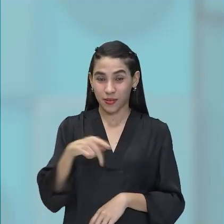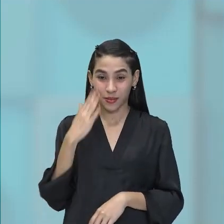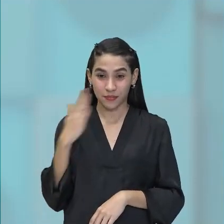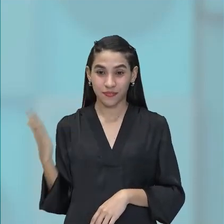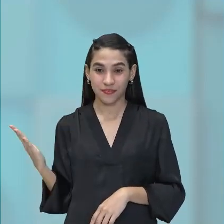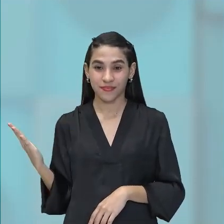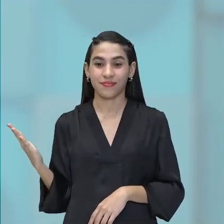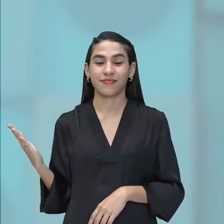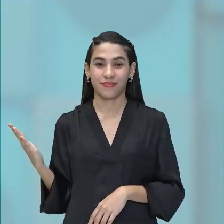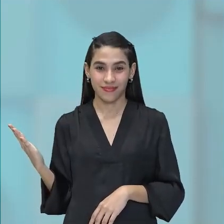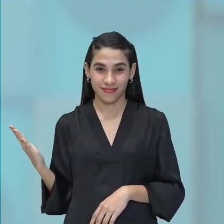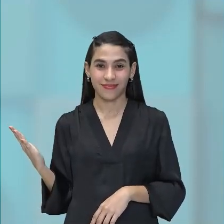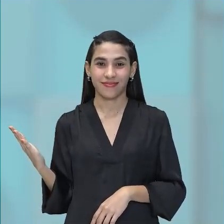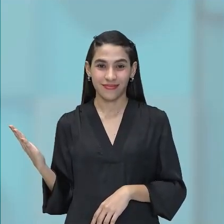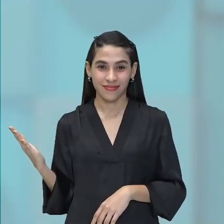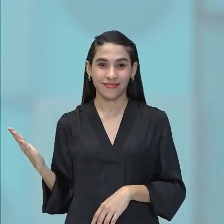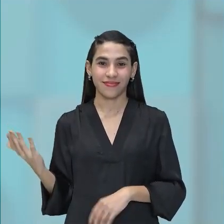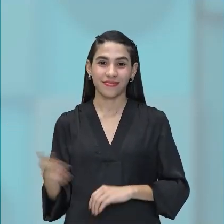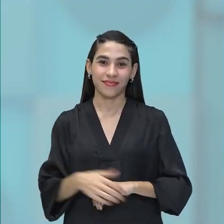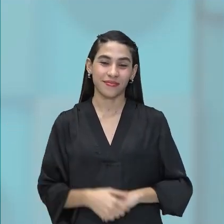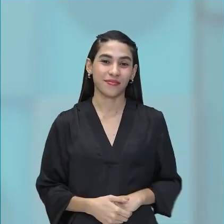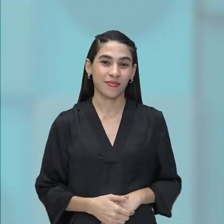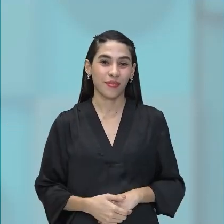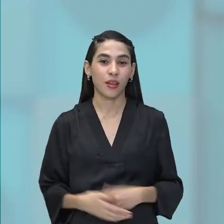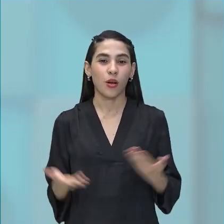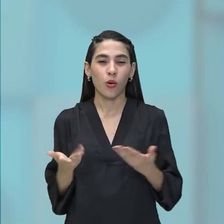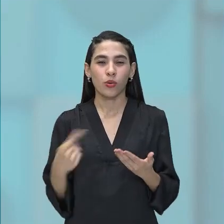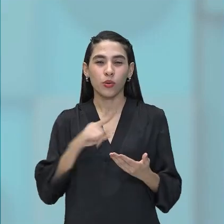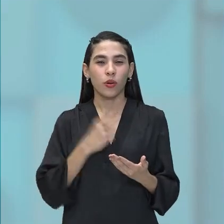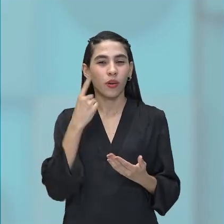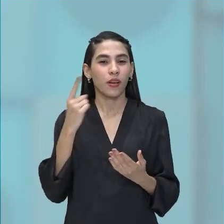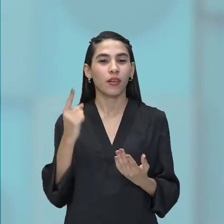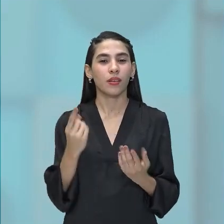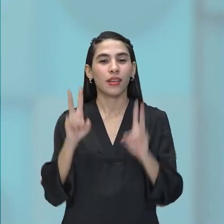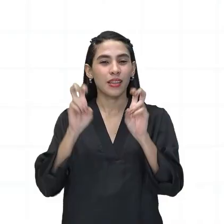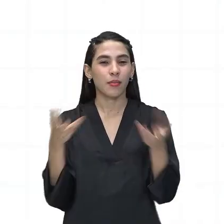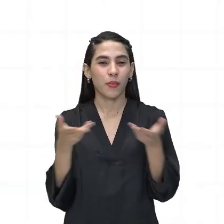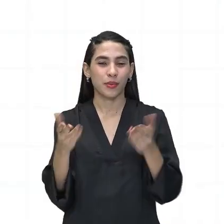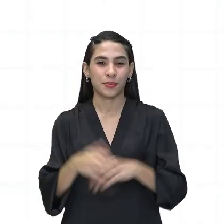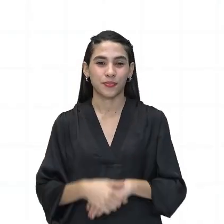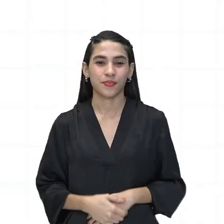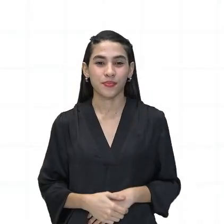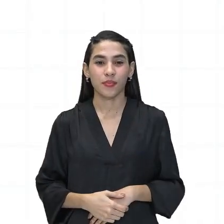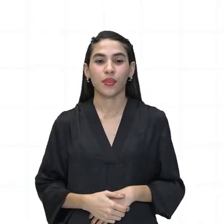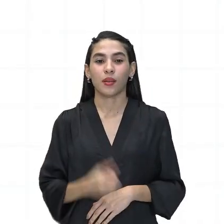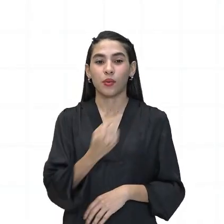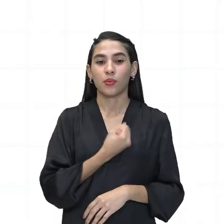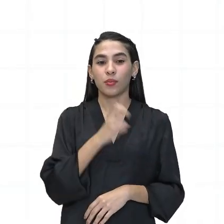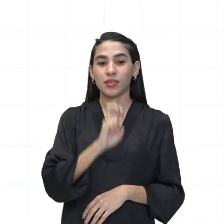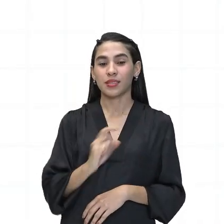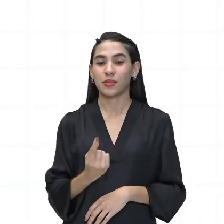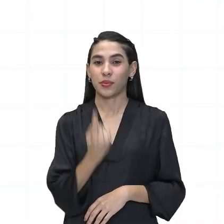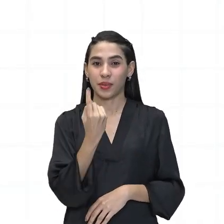professora Vanessa Mafra. Vamos verificar o conteúdo da aula? Aula de